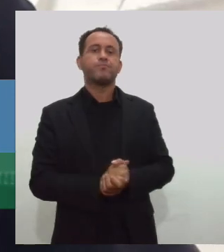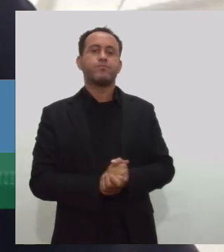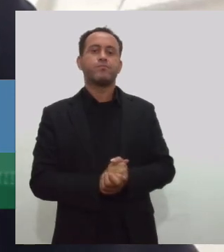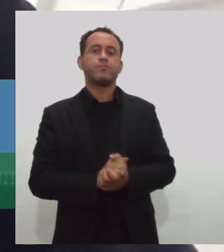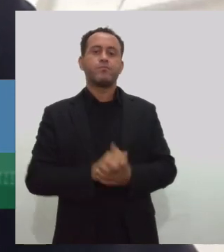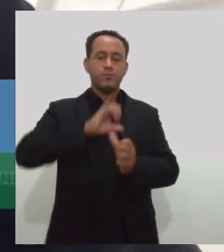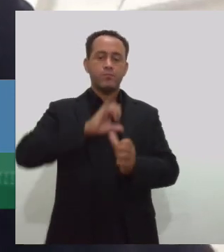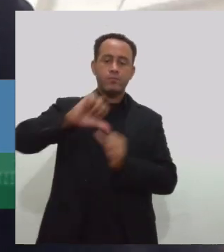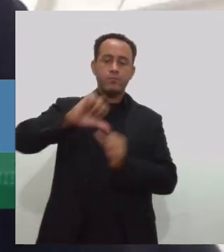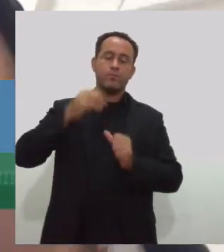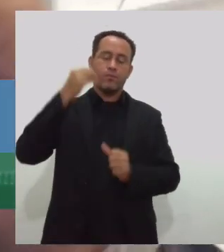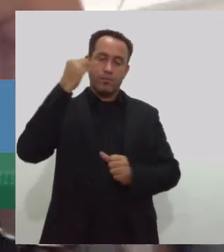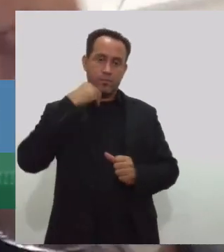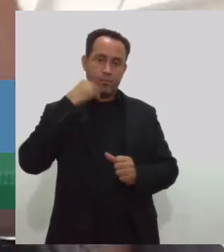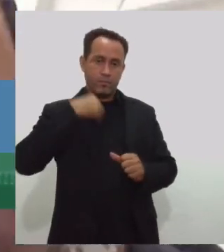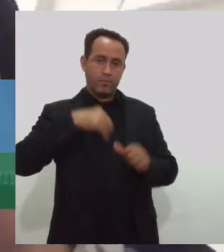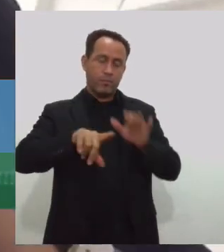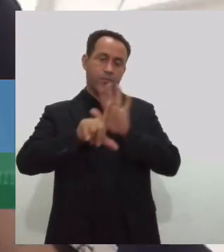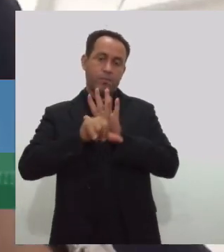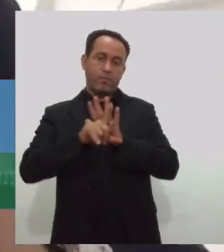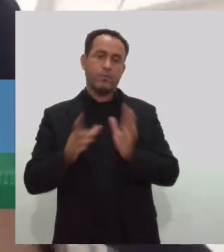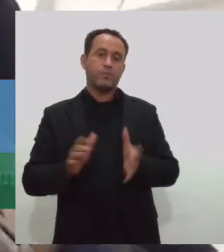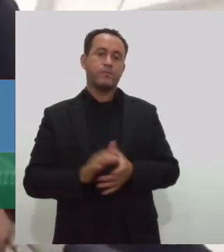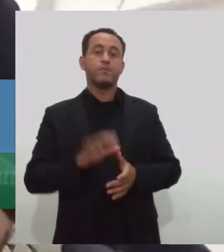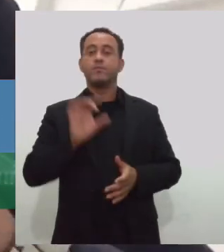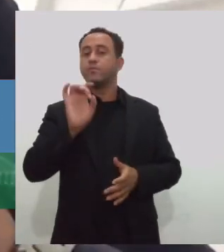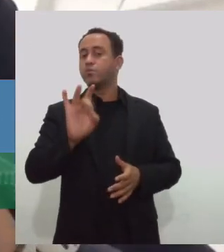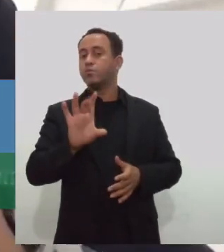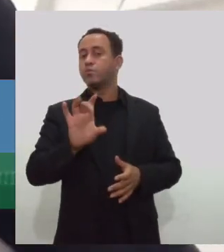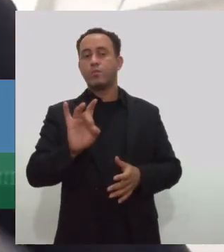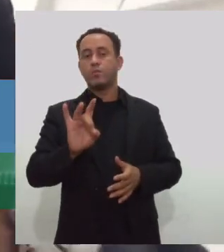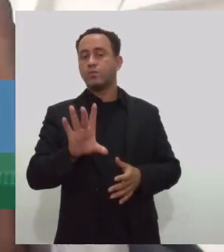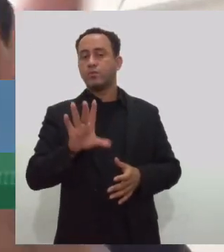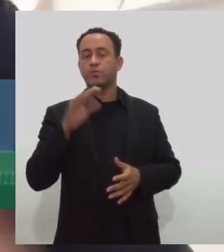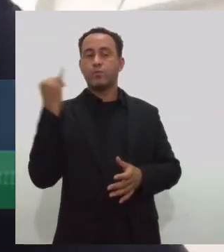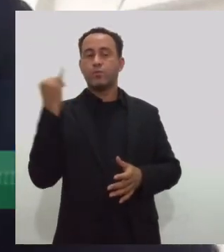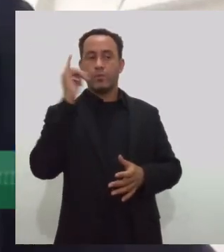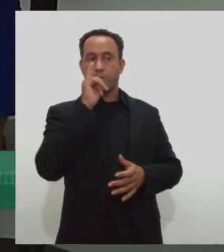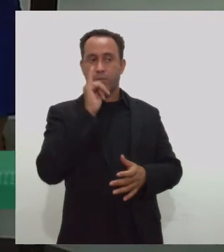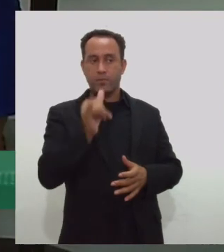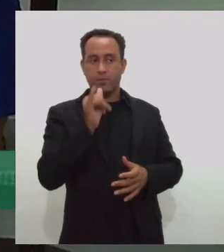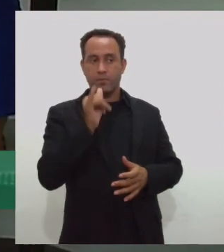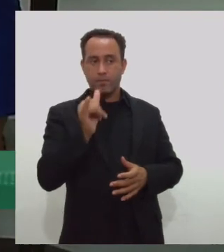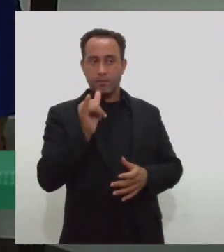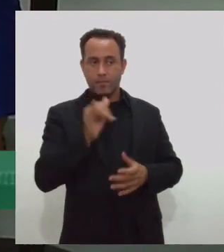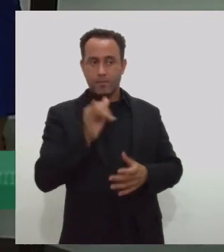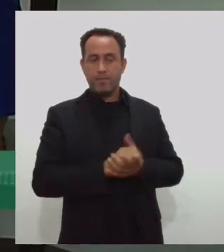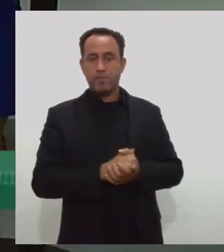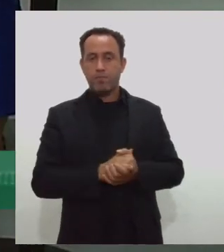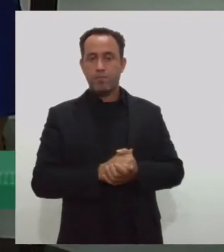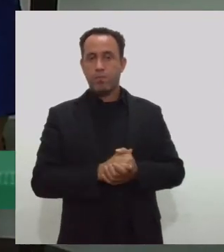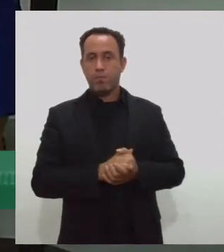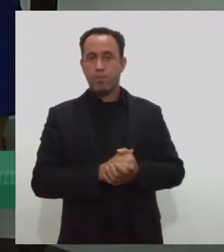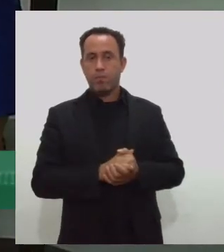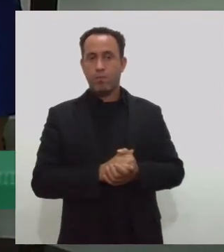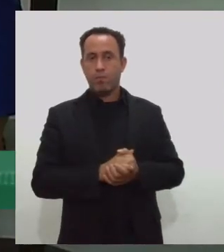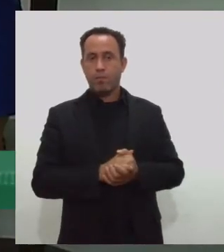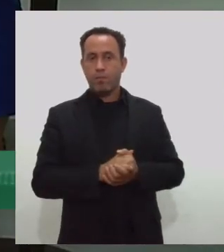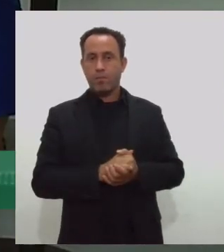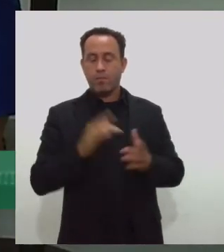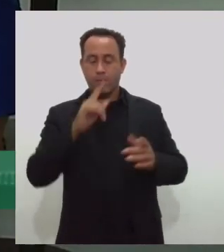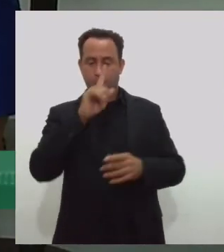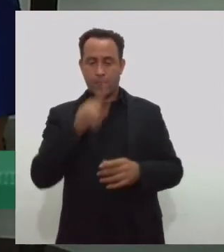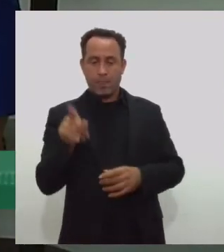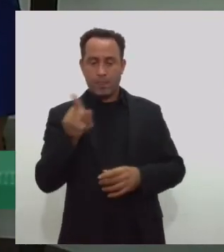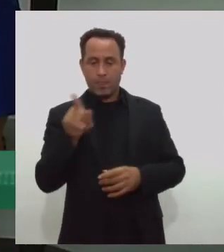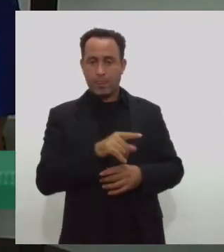o enfraquecimento dessa lei. E não é só, Clécia, isso é importante dizer, na questão da eliminação da